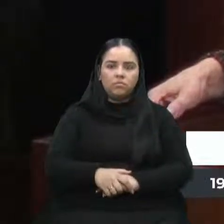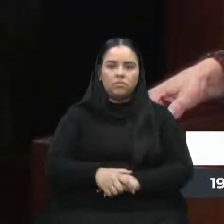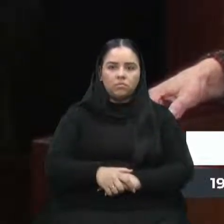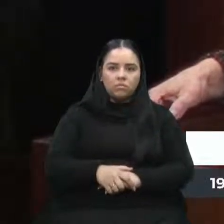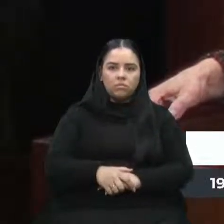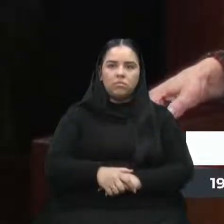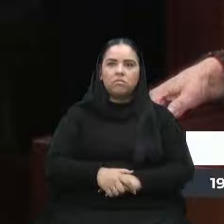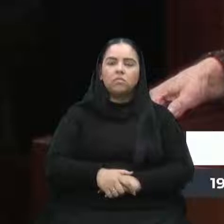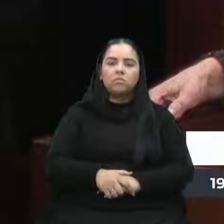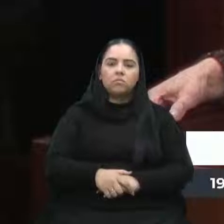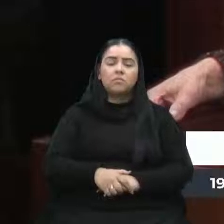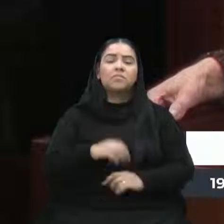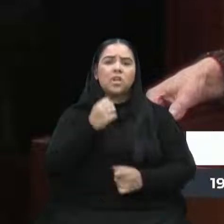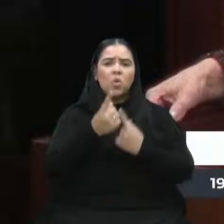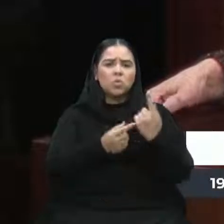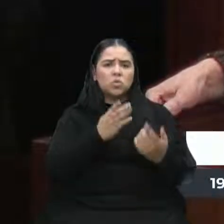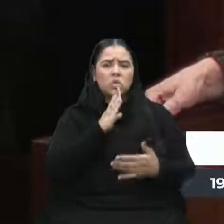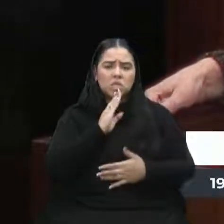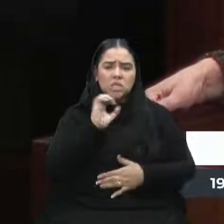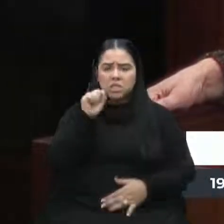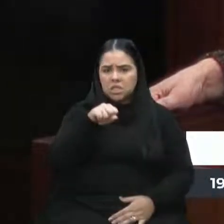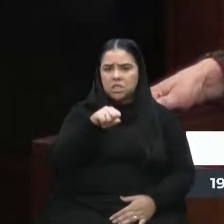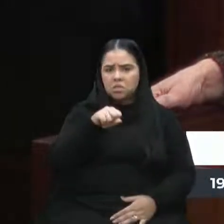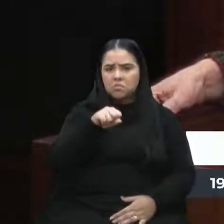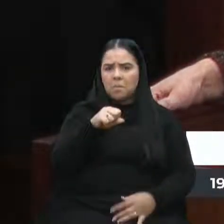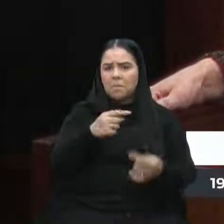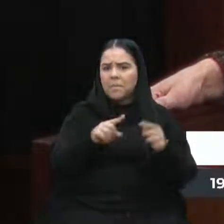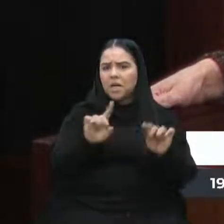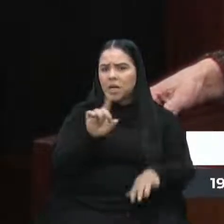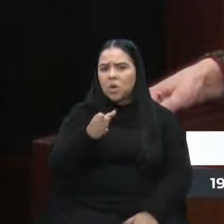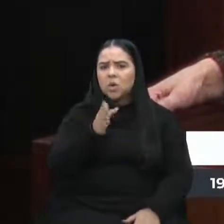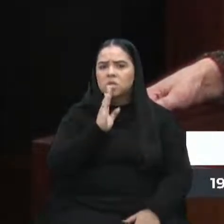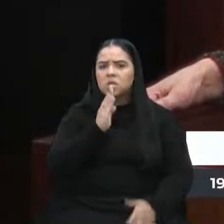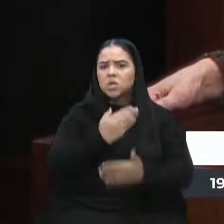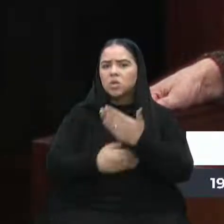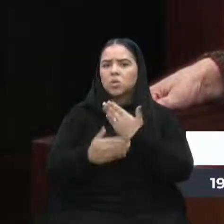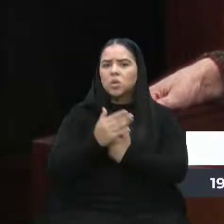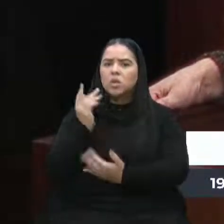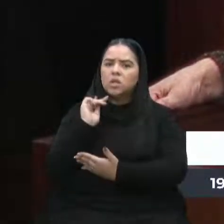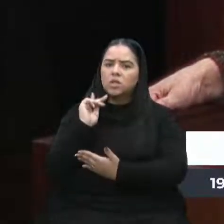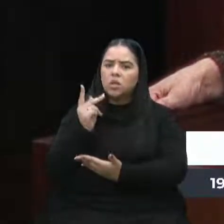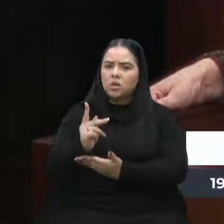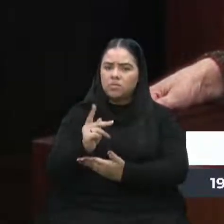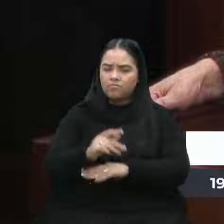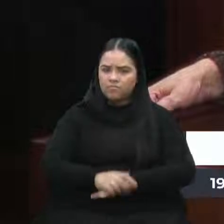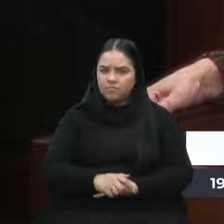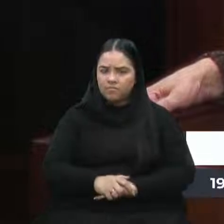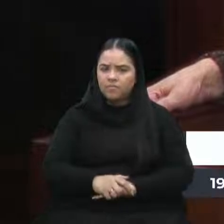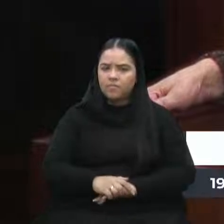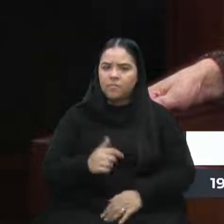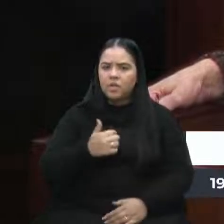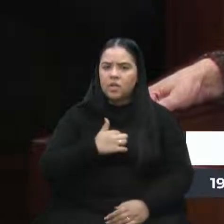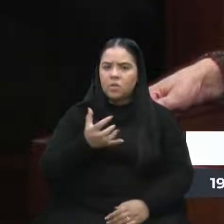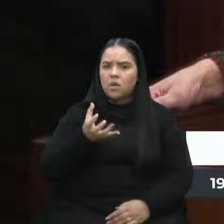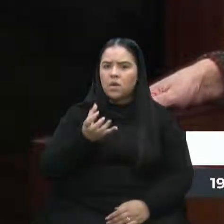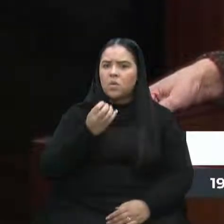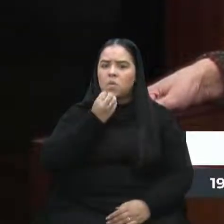Alguns conhecem, claro, mas não conhecem toda a história do Risso. E eu quero contar a